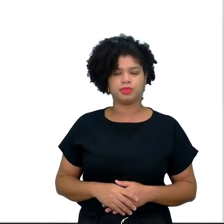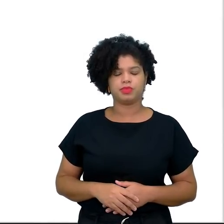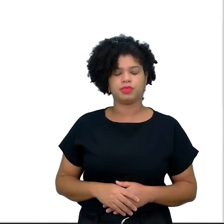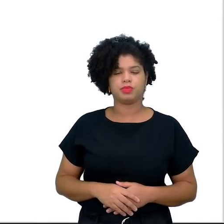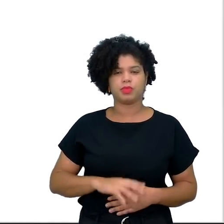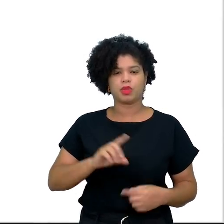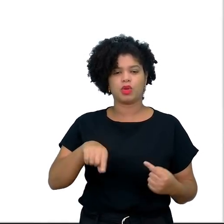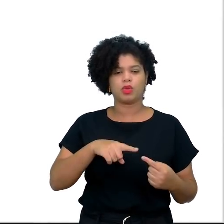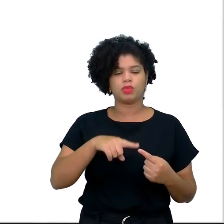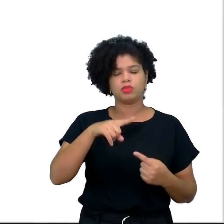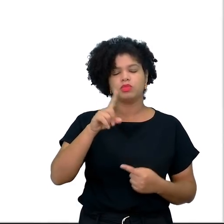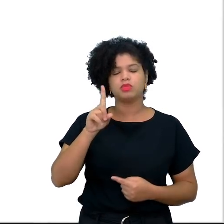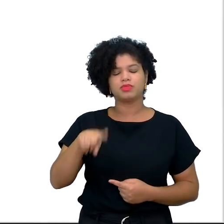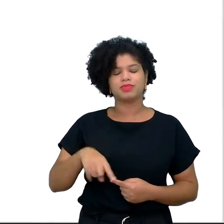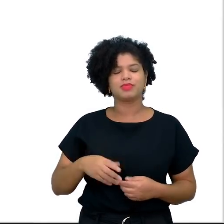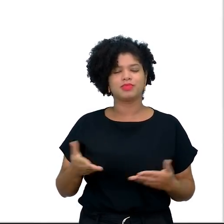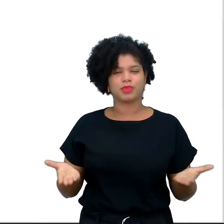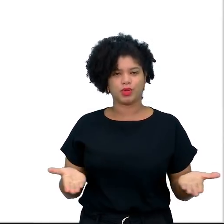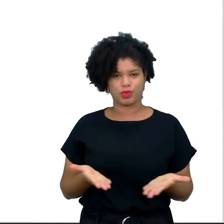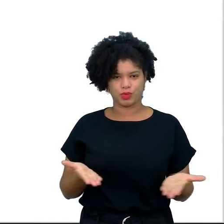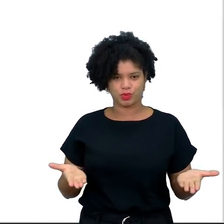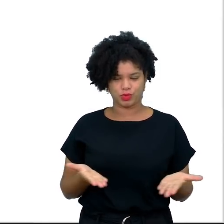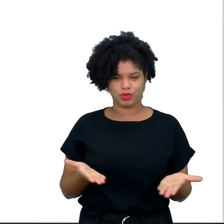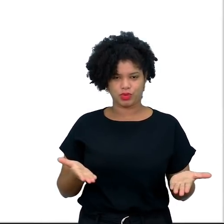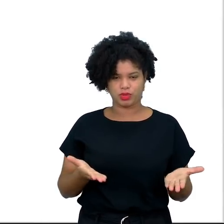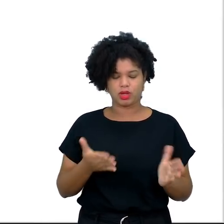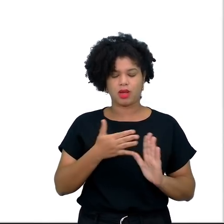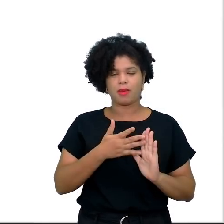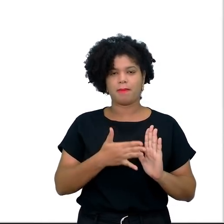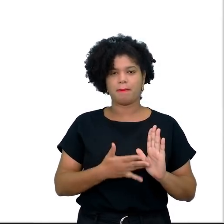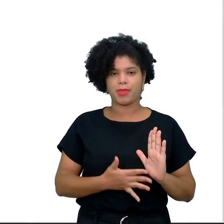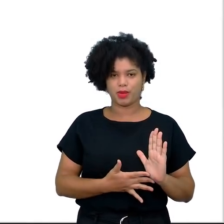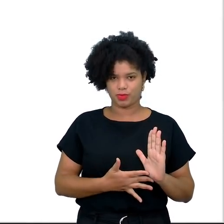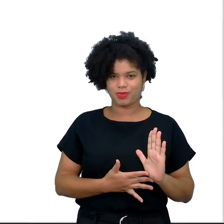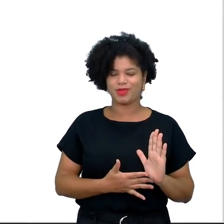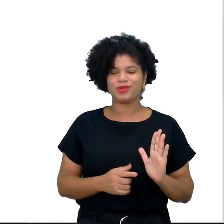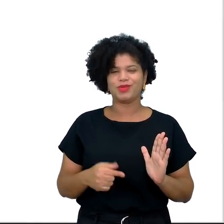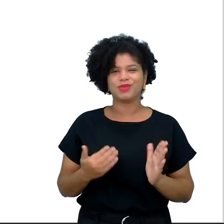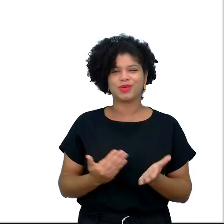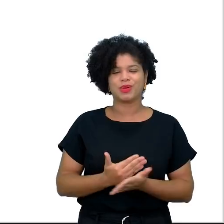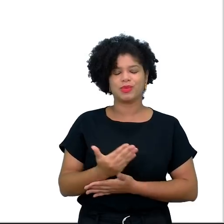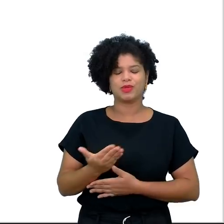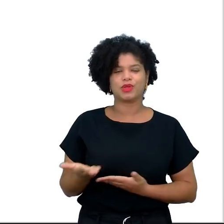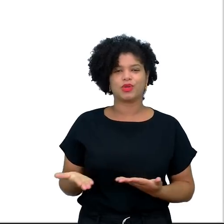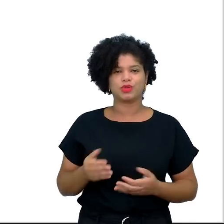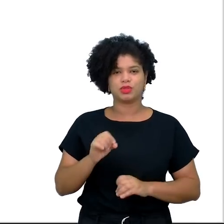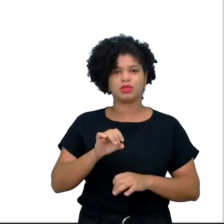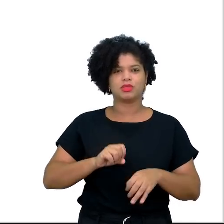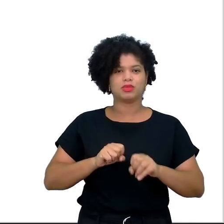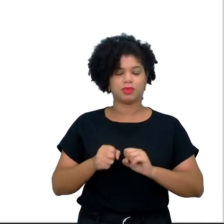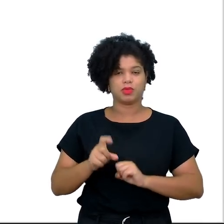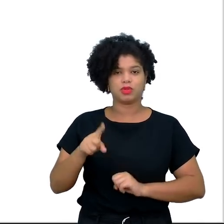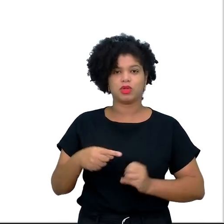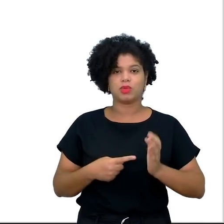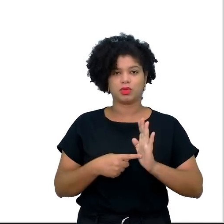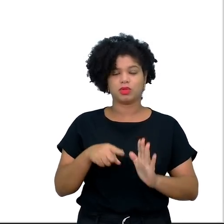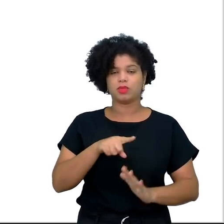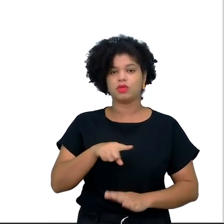E os objetivos da nossa pauta de hoje, né, para iniciar a nossa formação, eu vou apresentar